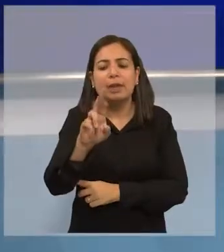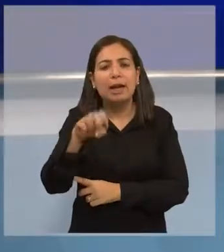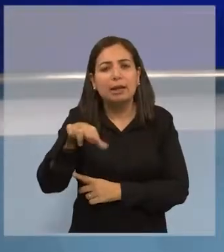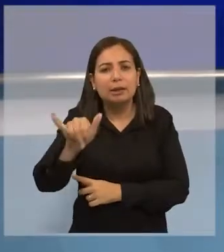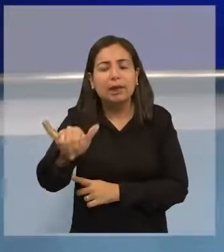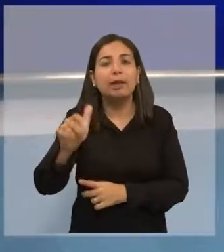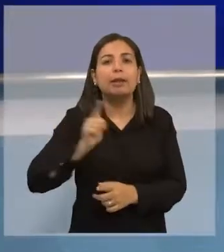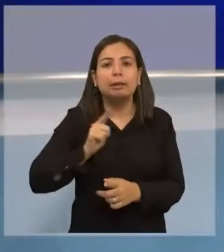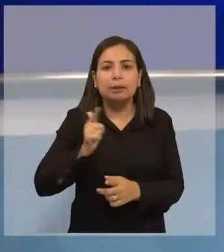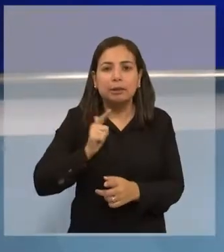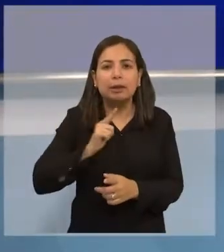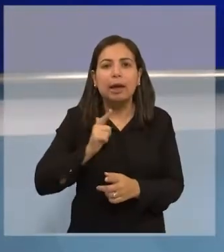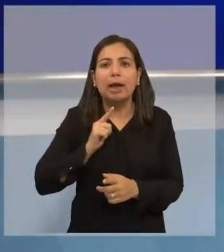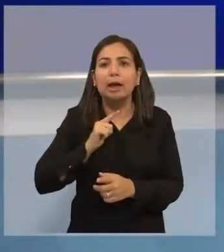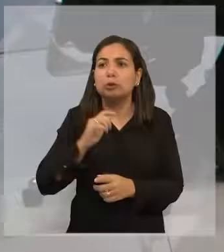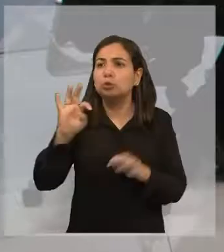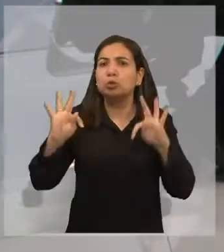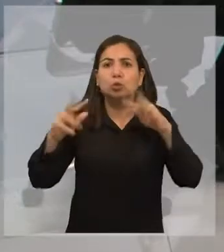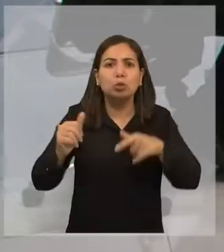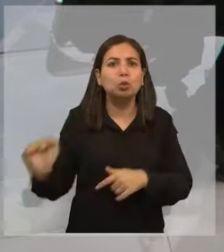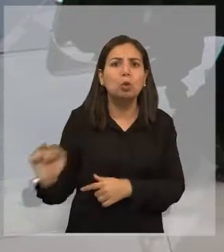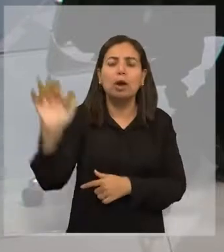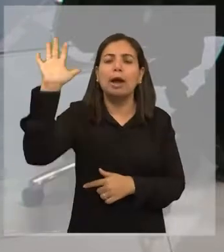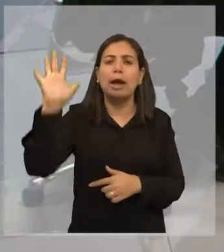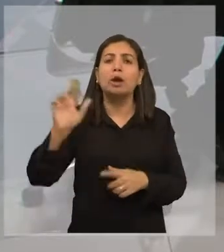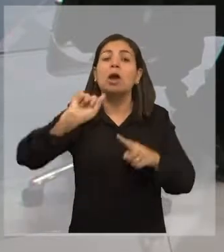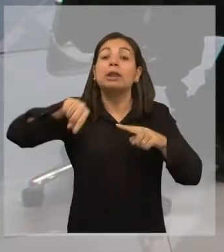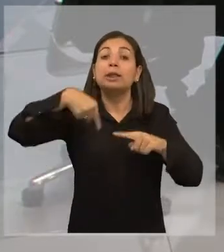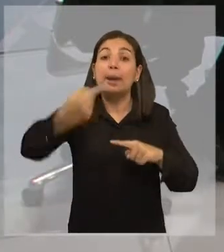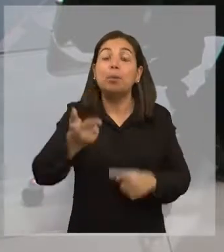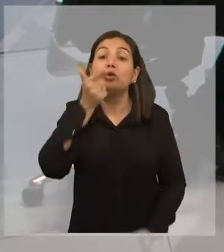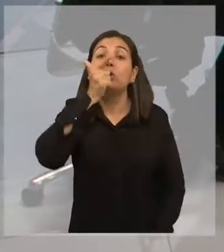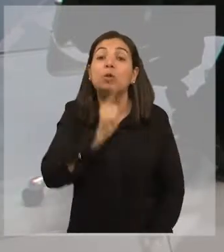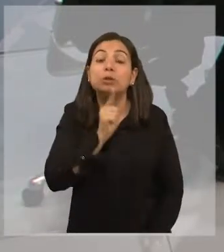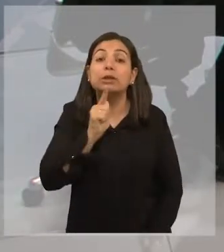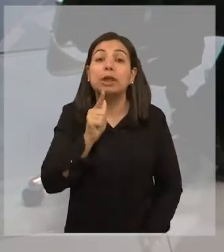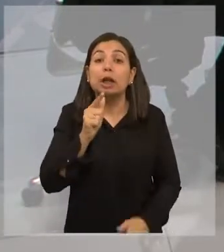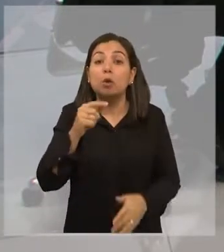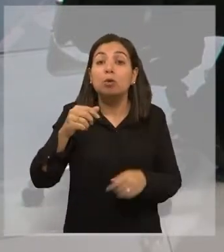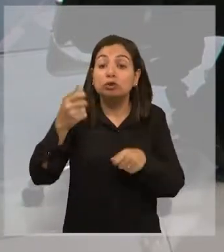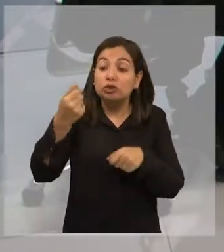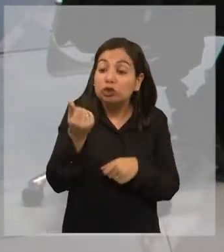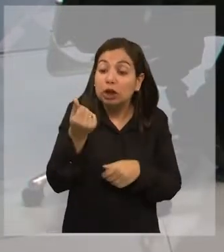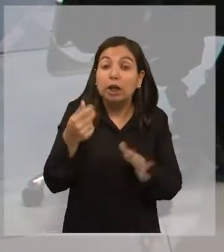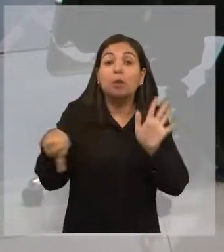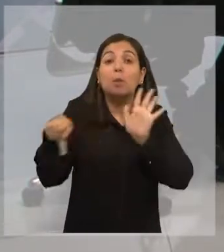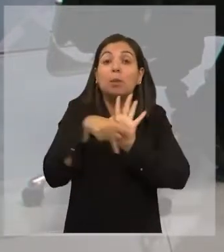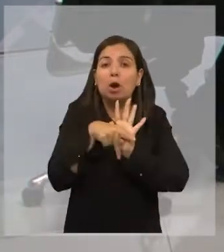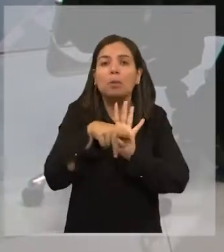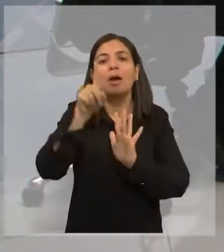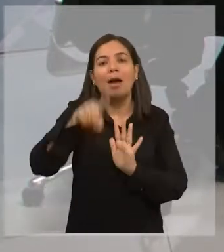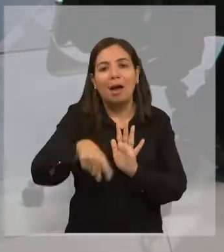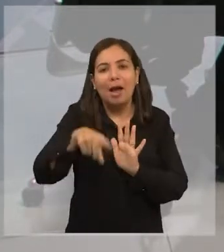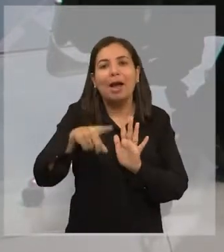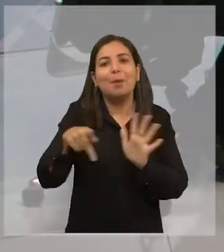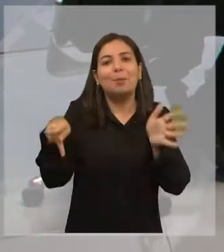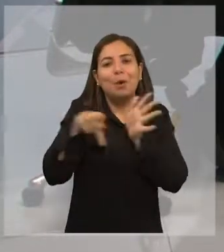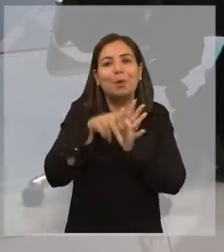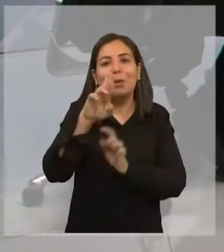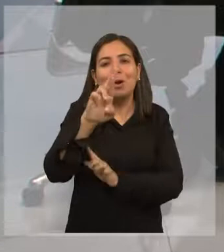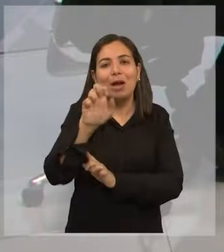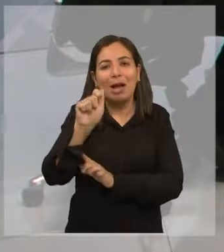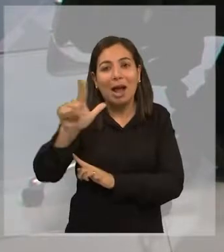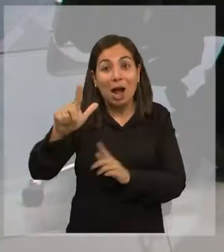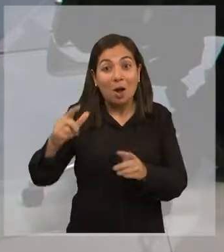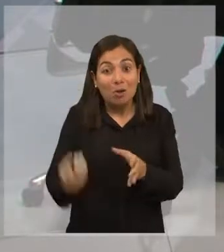inflação absurda, deixou o Brasil com uma inflação absurda. Quando foi que o Brasil veio a ter uma moeda? A partir do Plano Real, que foi que deu uma